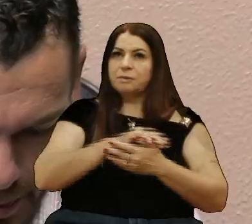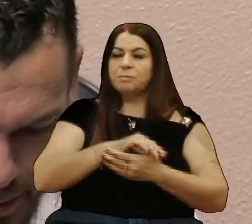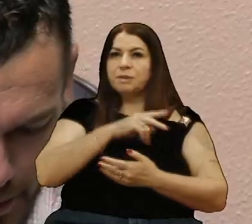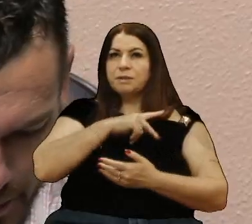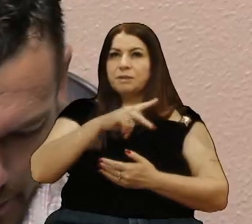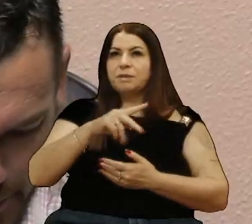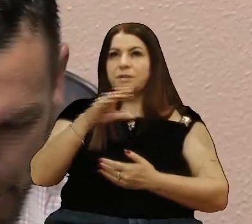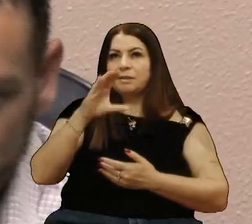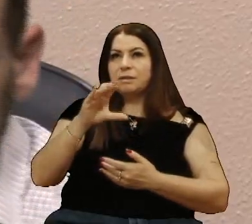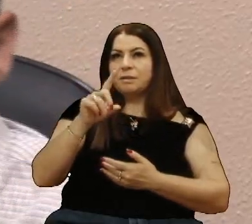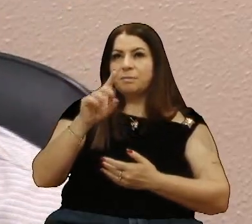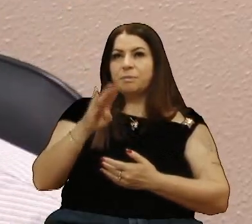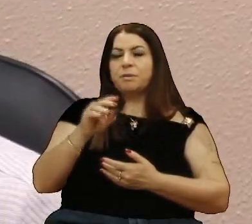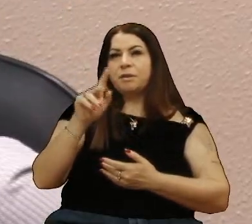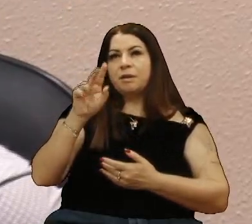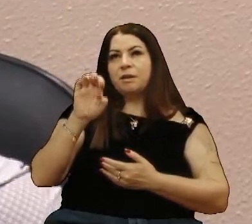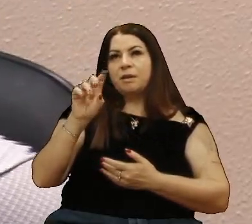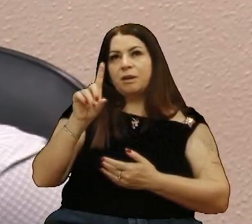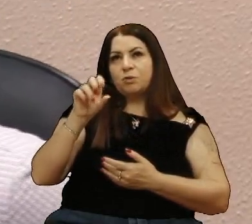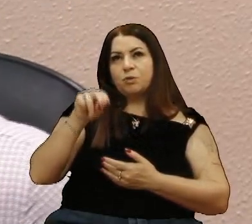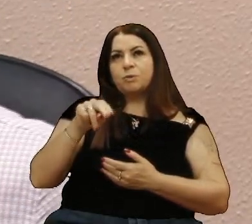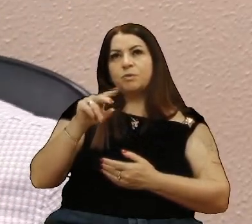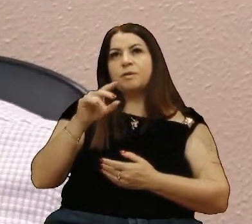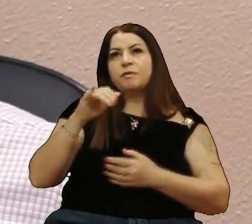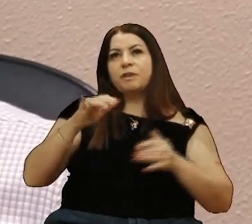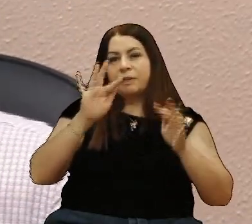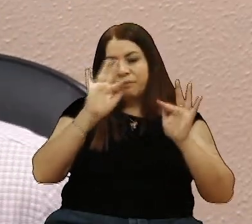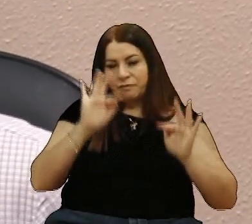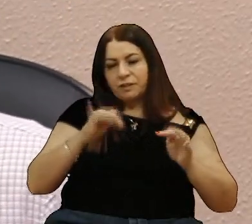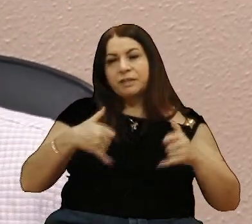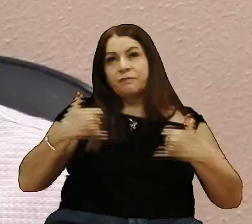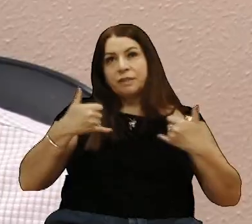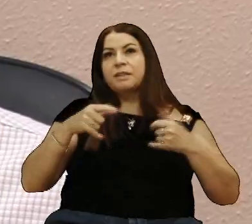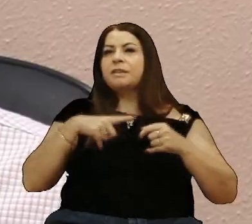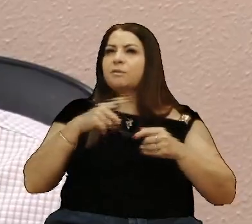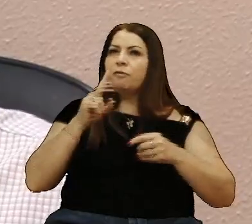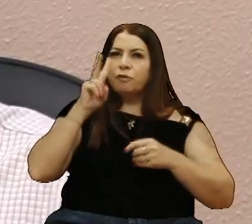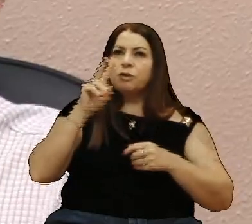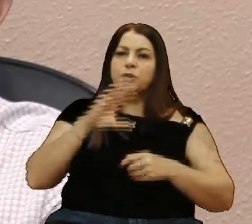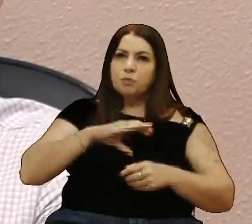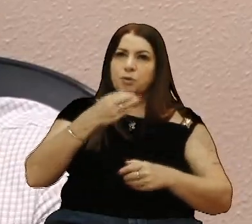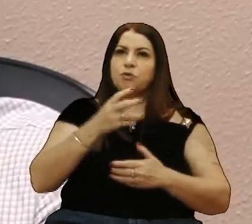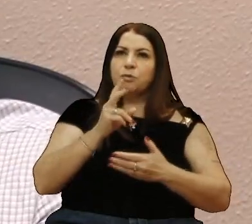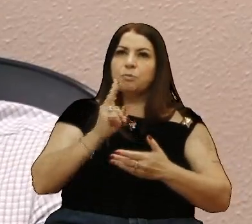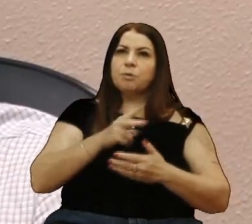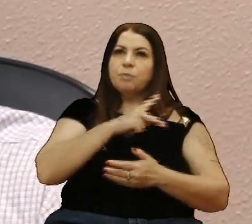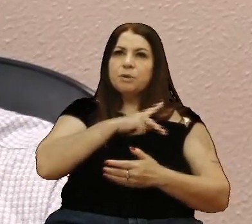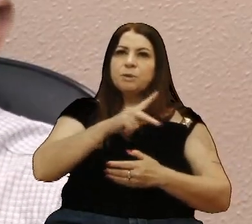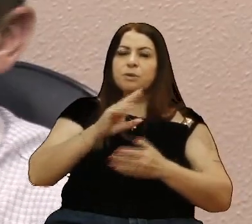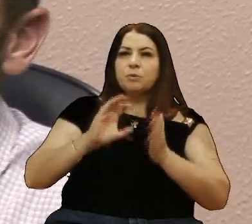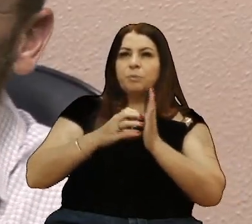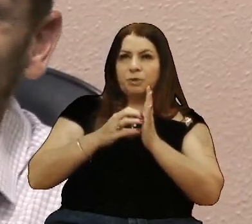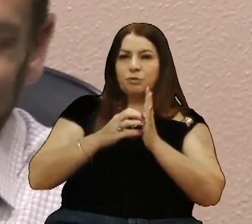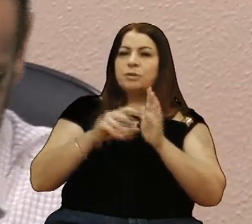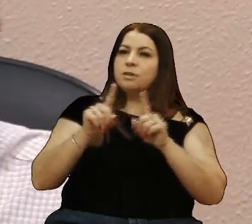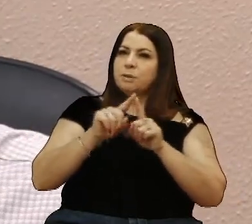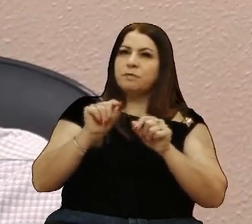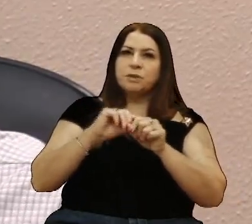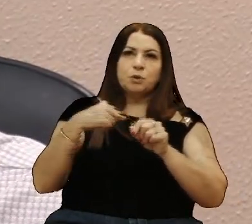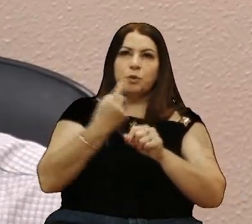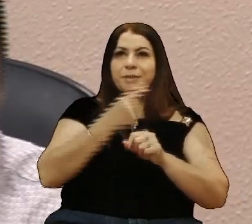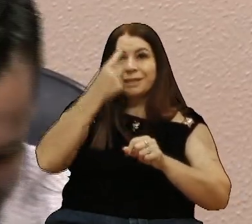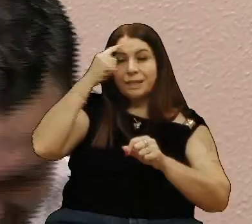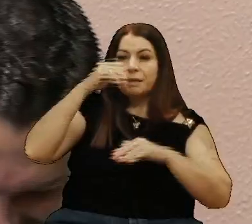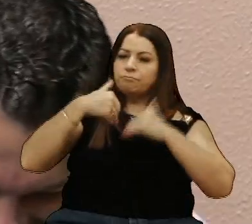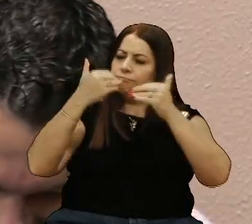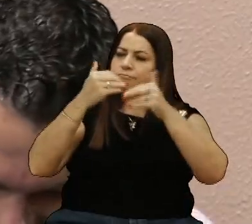do PCdoB, Edson Puchalski, que hoje completa mais um ano de vida, que ele possa sempre ter força e coragem para poder presidir o nosso partido e fazer com que as nossas ideias